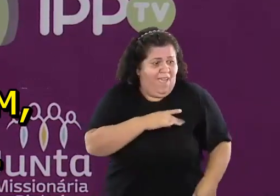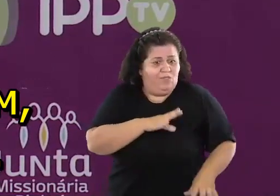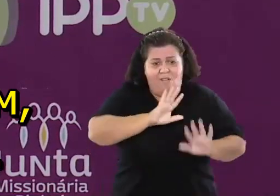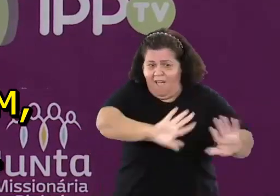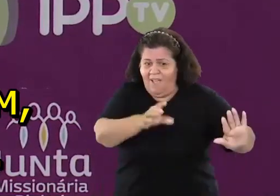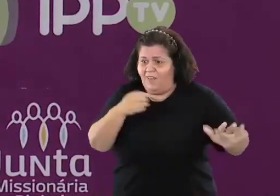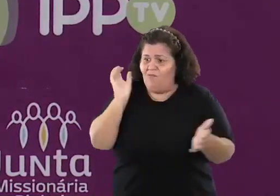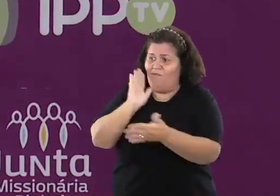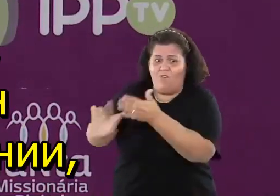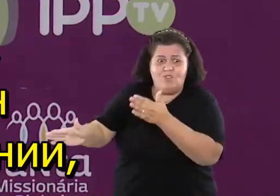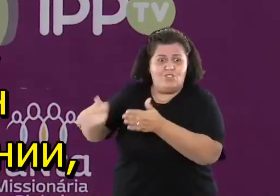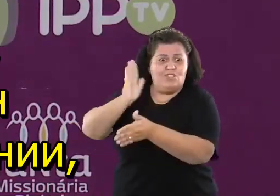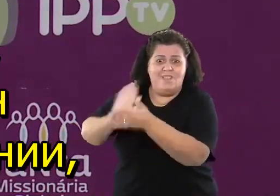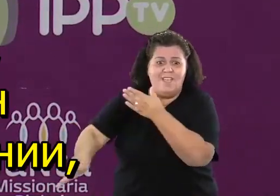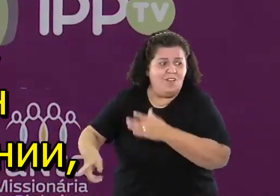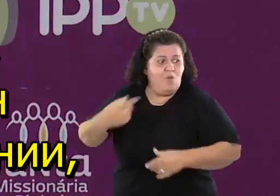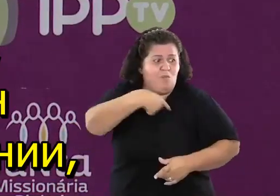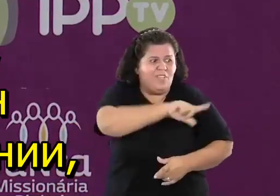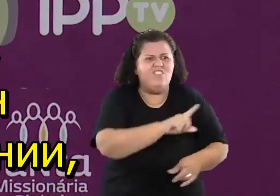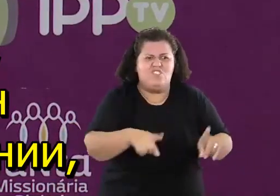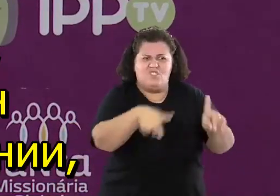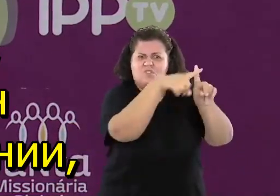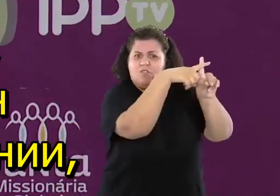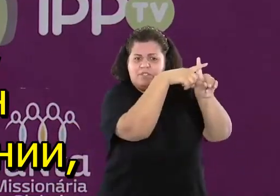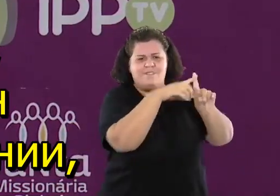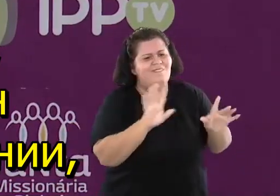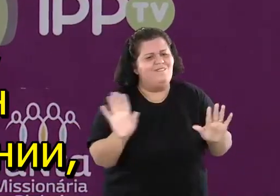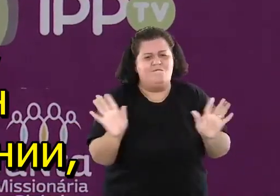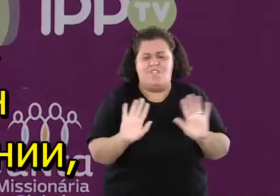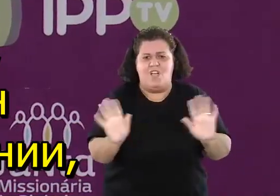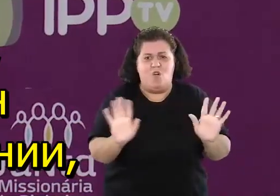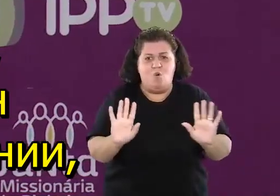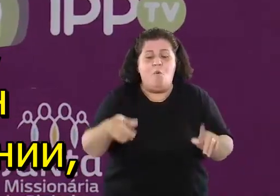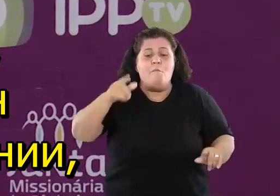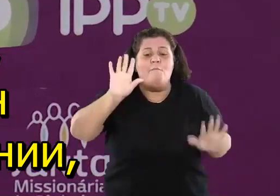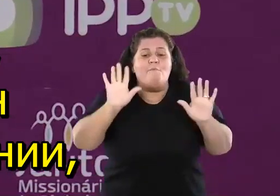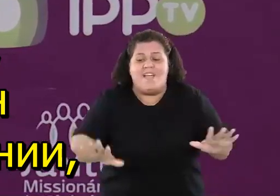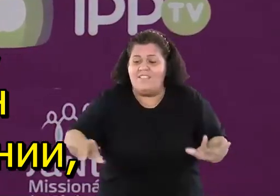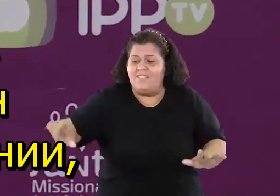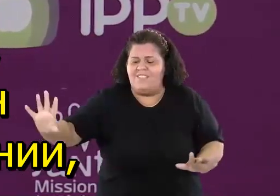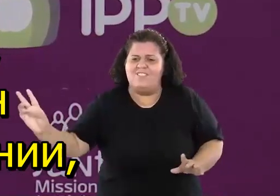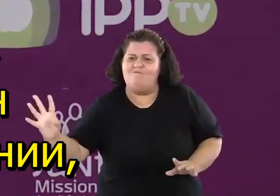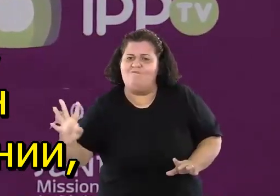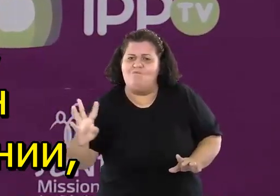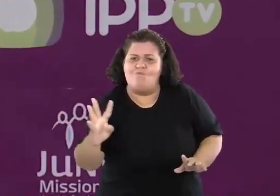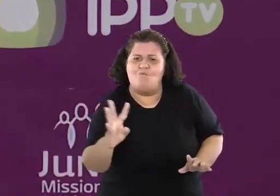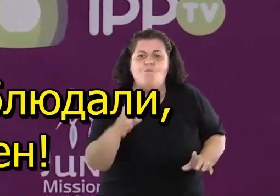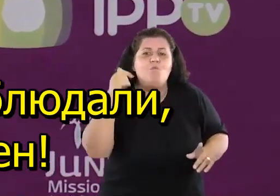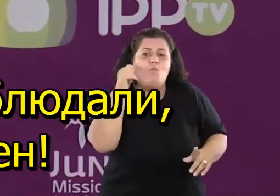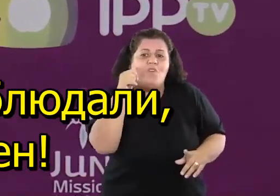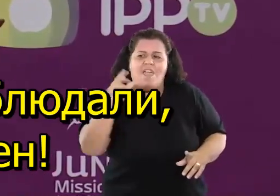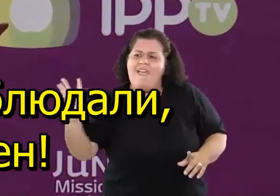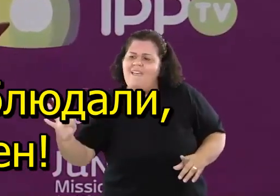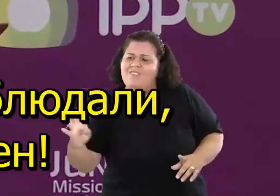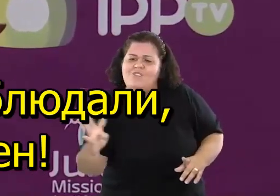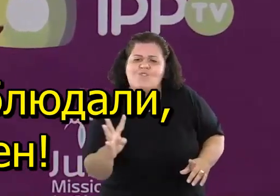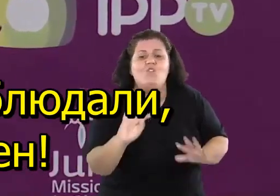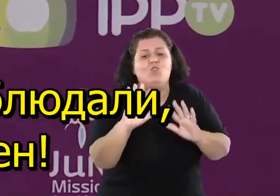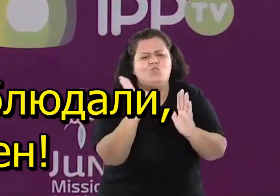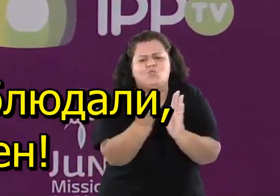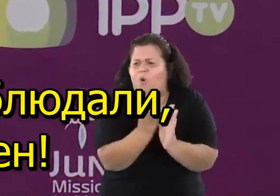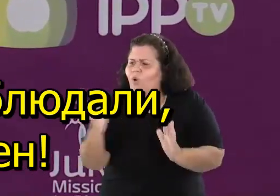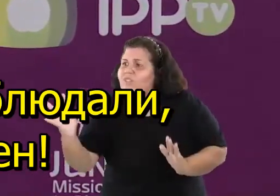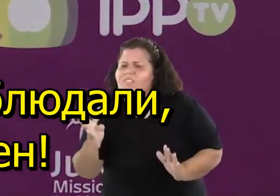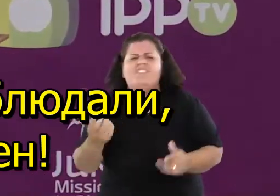Jesus foi crucificado. Quando Jesus foi sepultado, não consta nem que João estivesse presente no sepultamento de Jesus, mas essas mulheres estavam